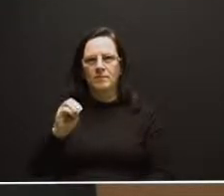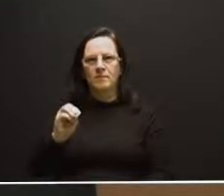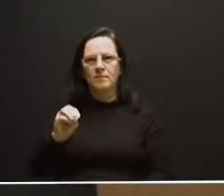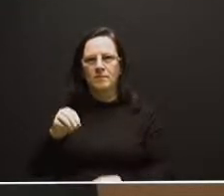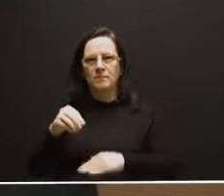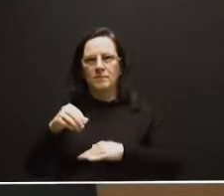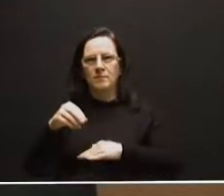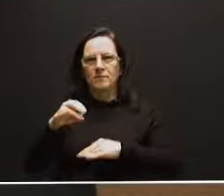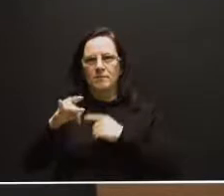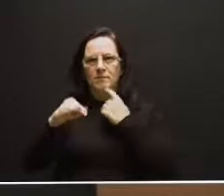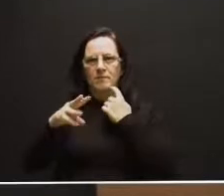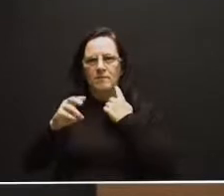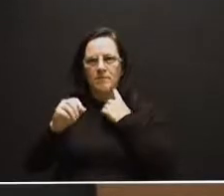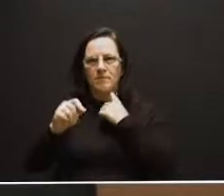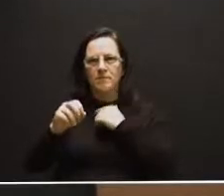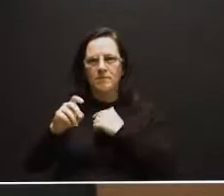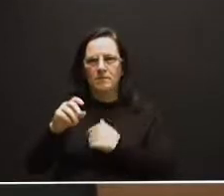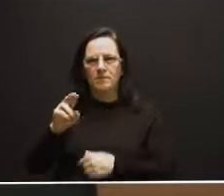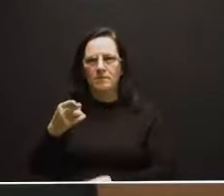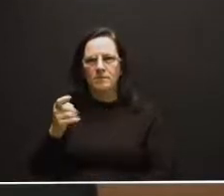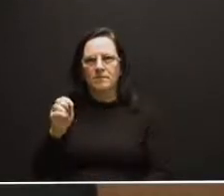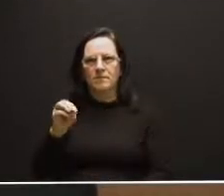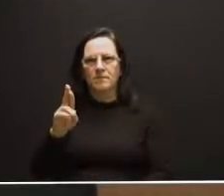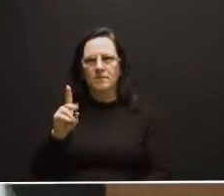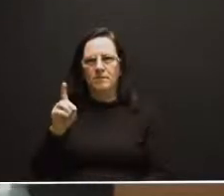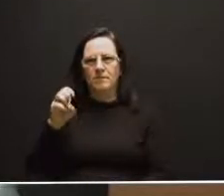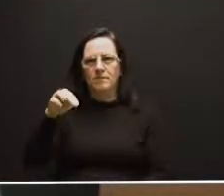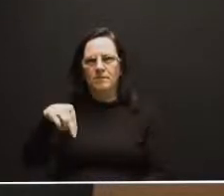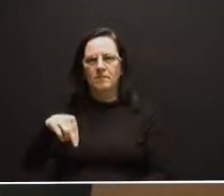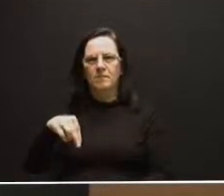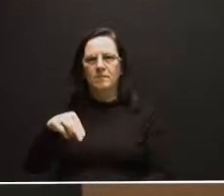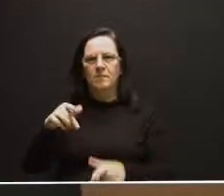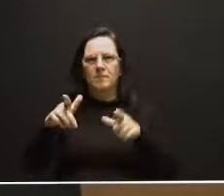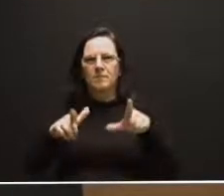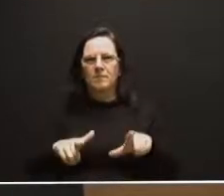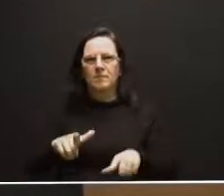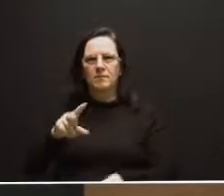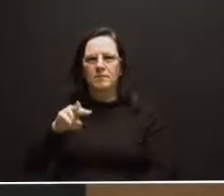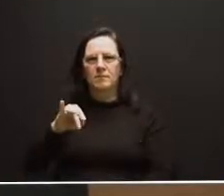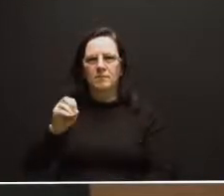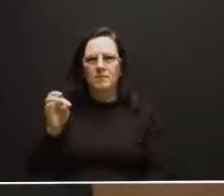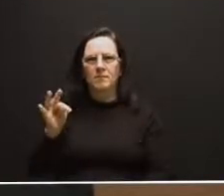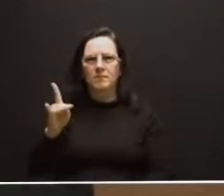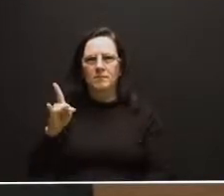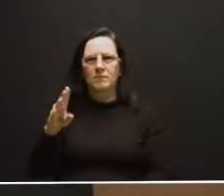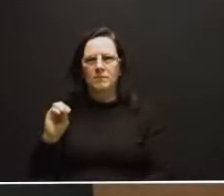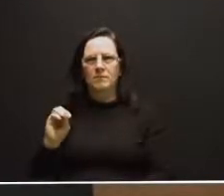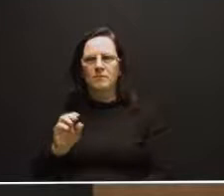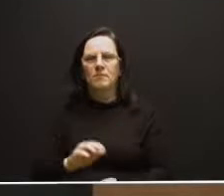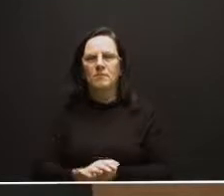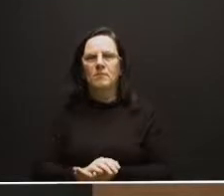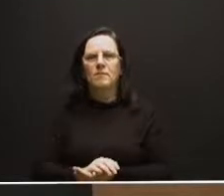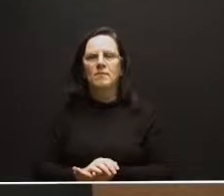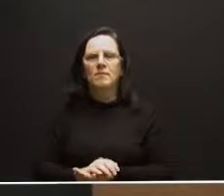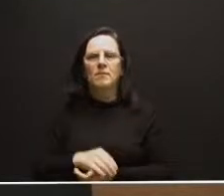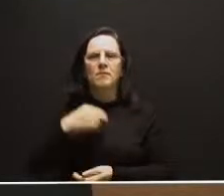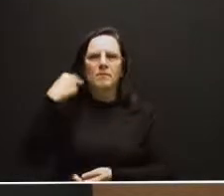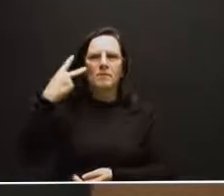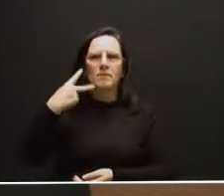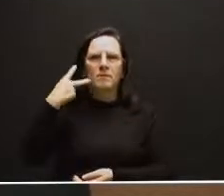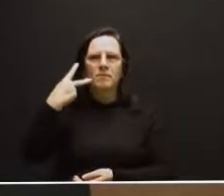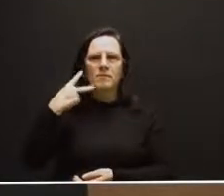borda e avenida pedro josé cardoso vila couto caminho se o vereador jair ferreira